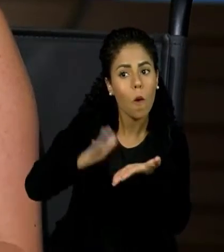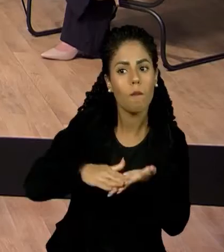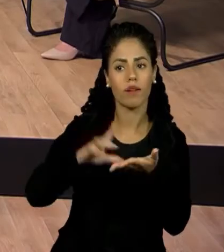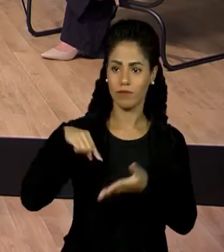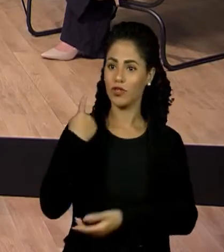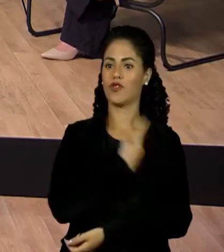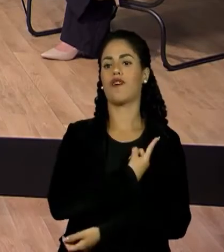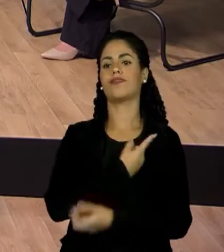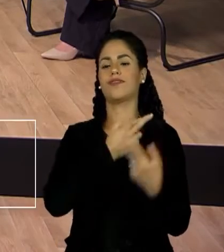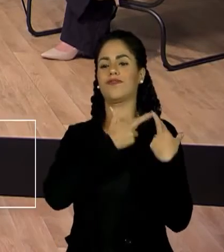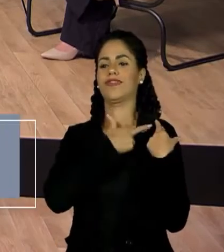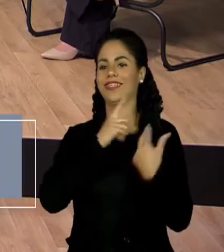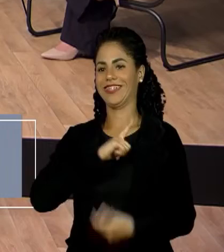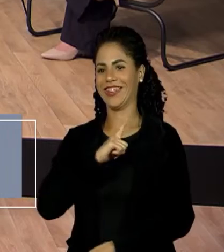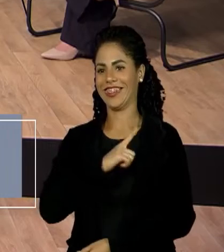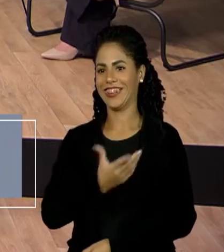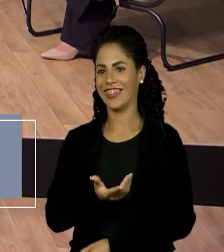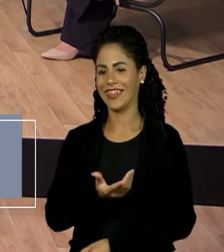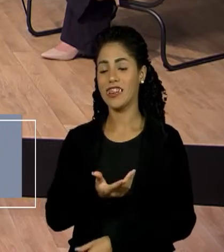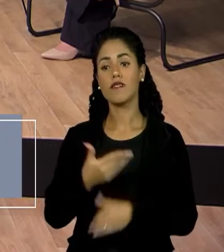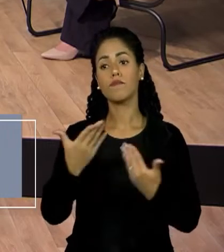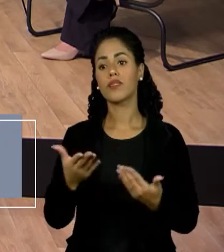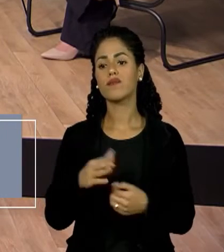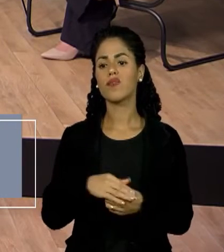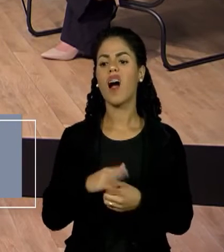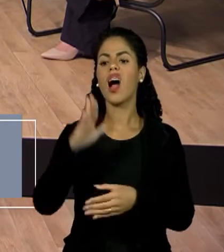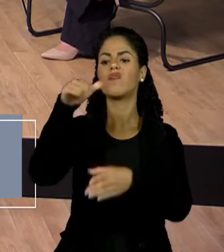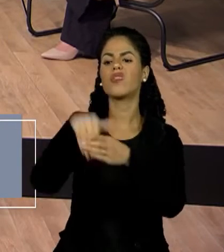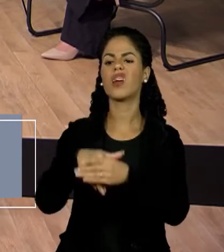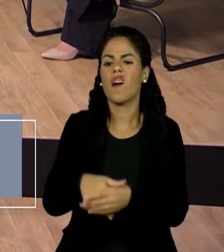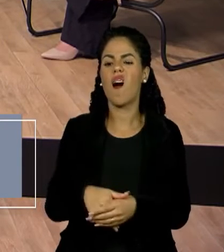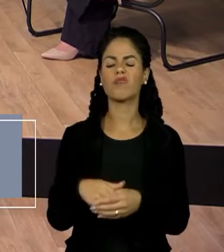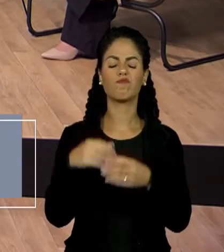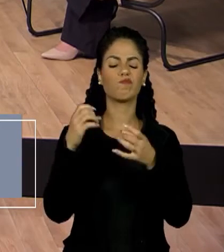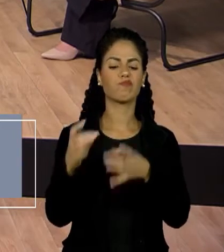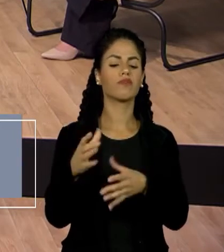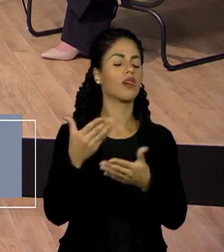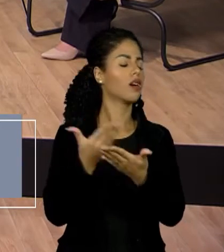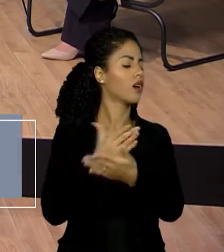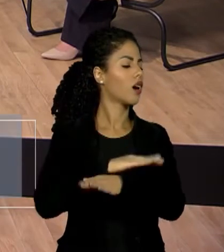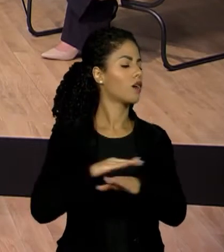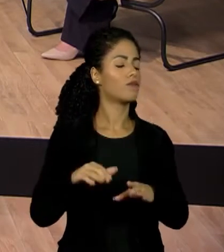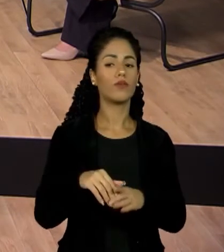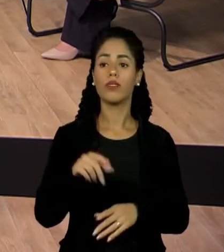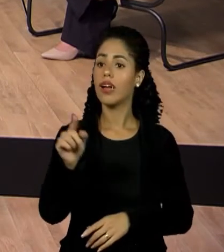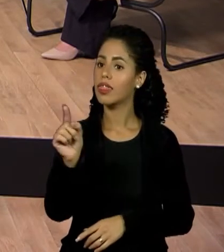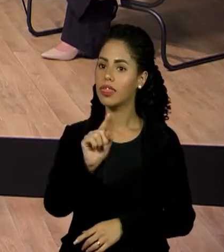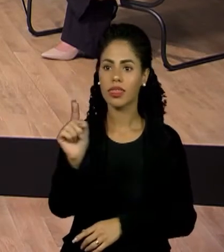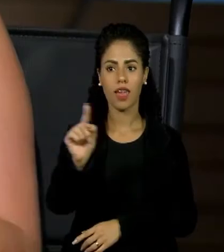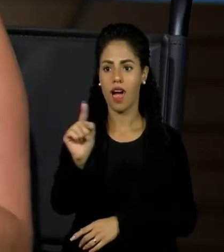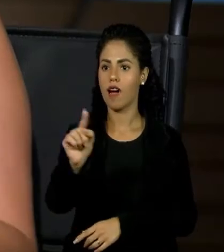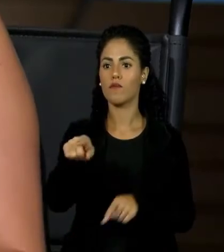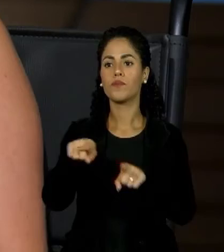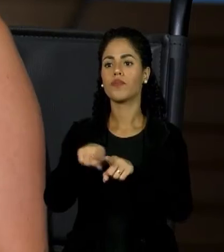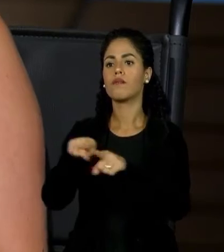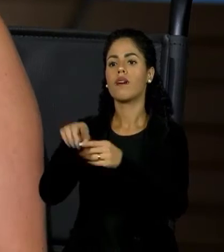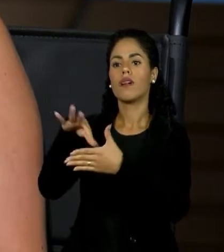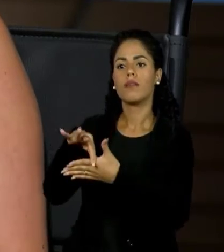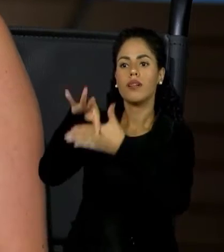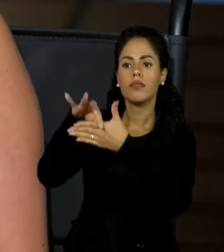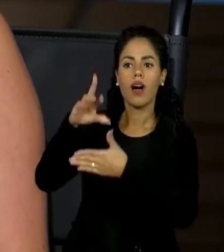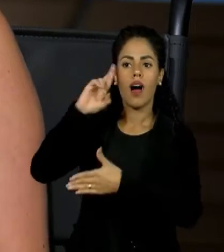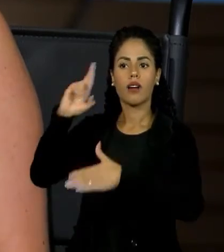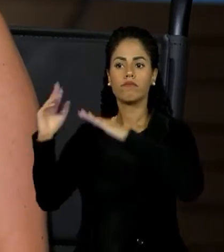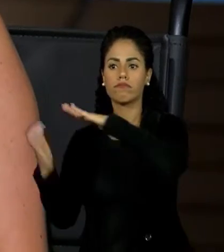Mas aí a gente não pode simplesmente, né, largar o político lá e não fiscalizar. Um empresário, um patrão, o dono de uma grande